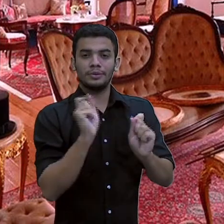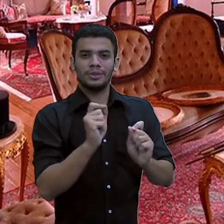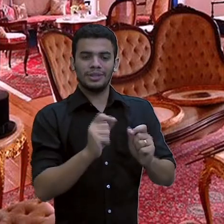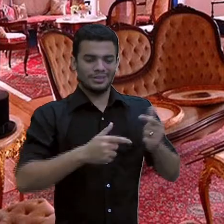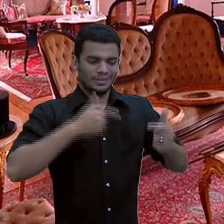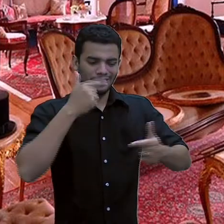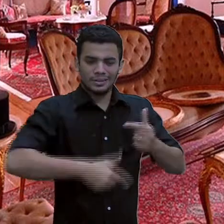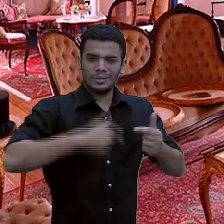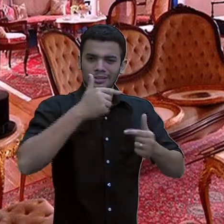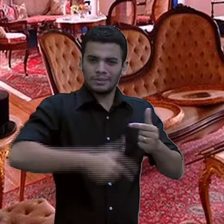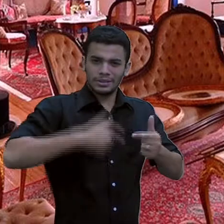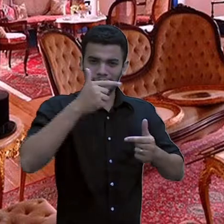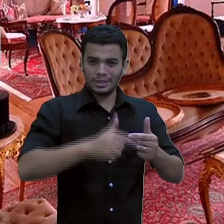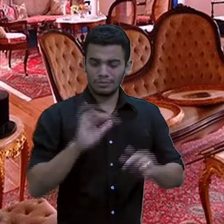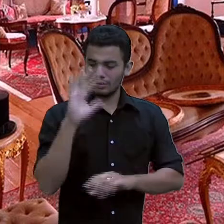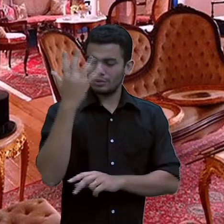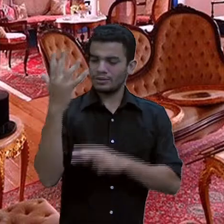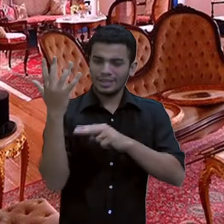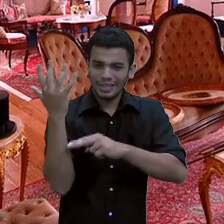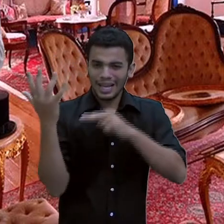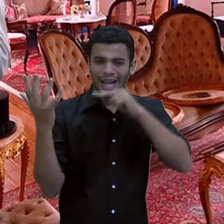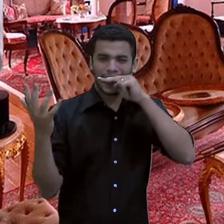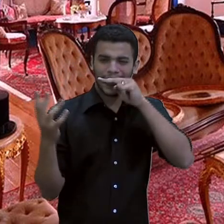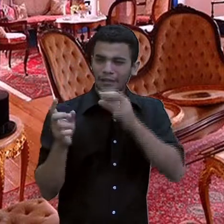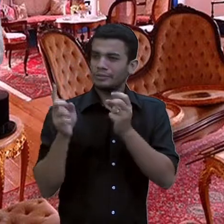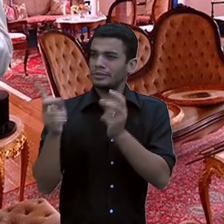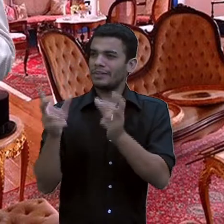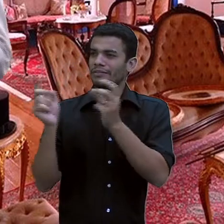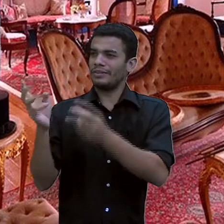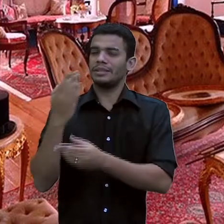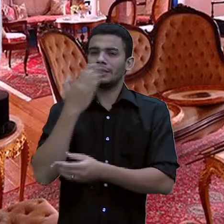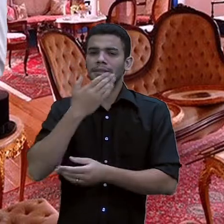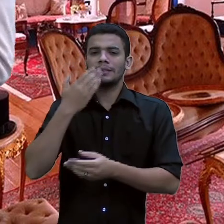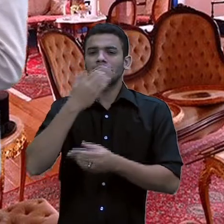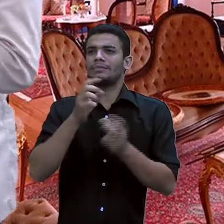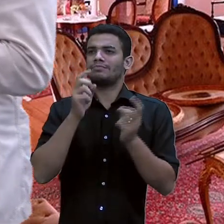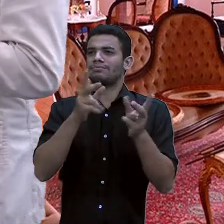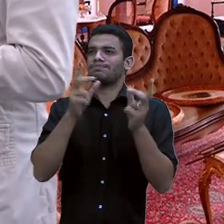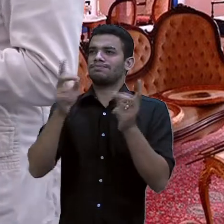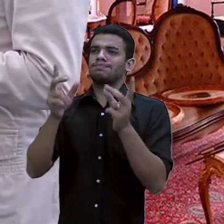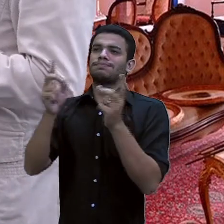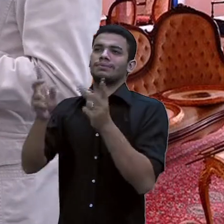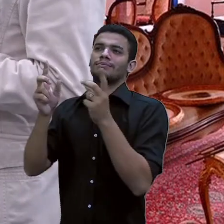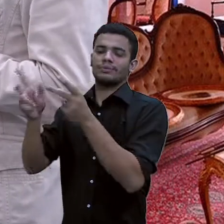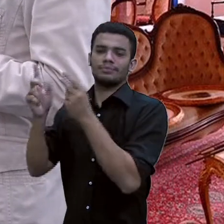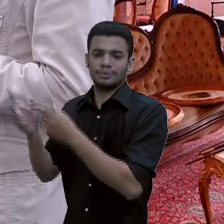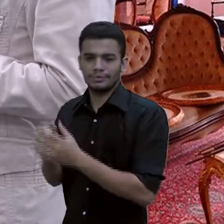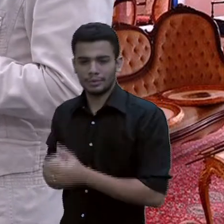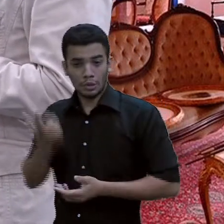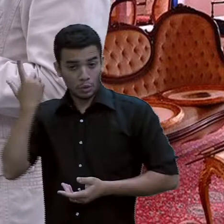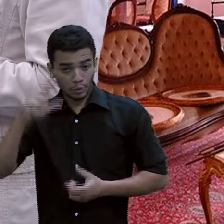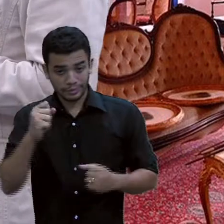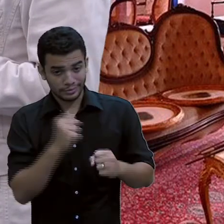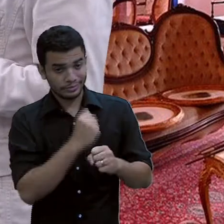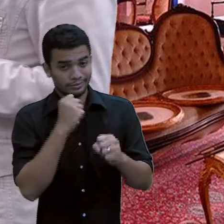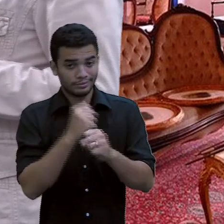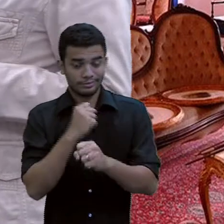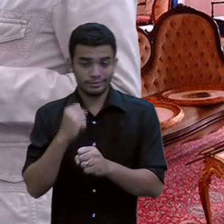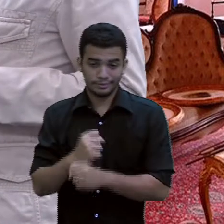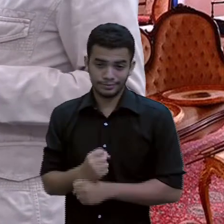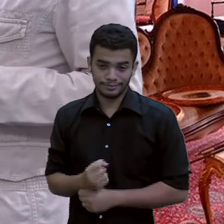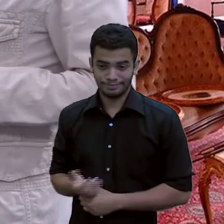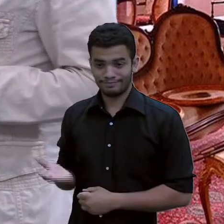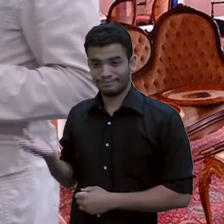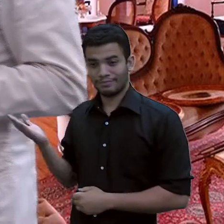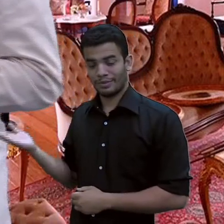das casas elas foram se transformando, né? Um acúmulo de riqueza, ostentação. E também aqui os escravos sendo